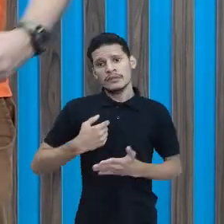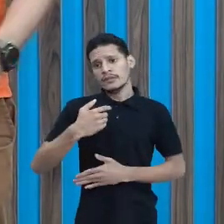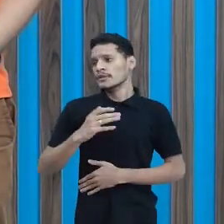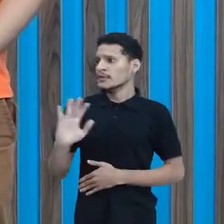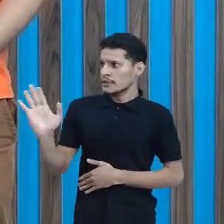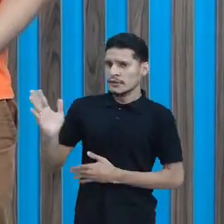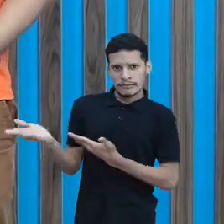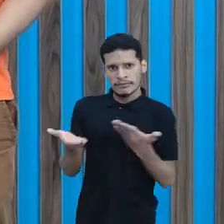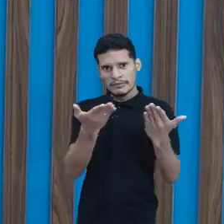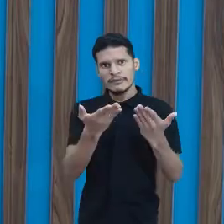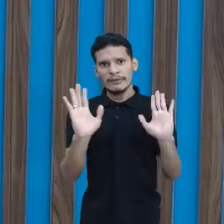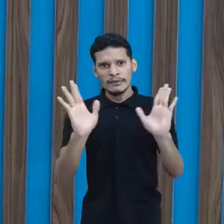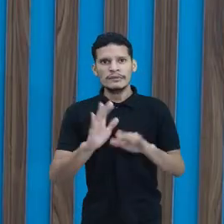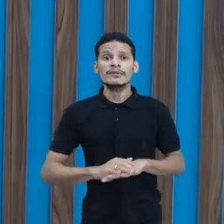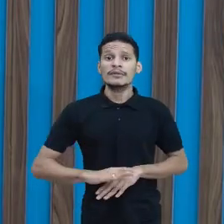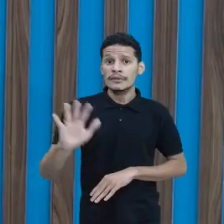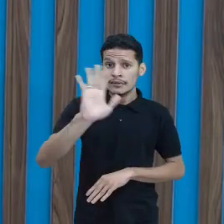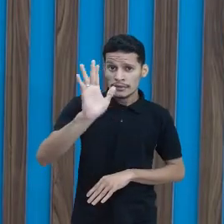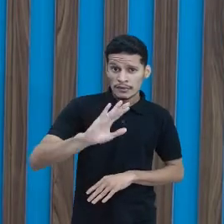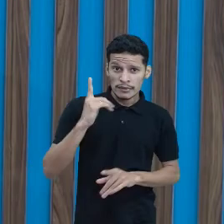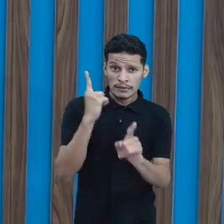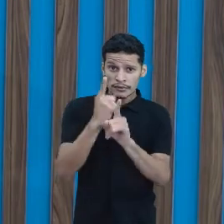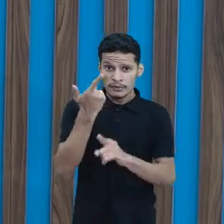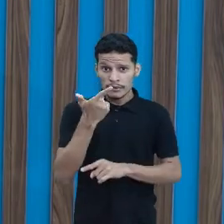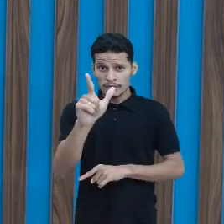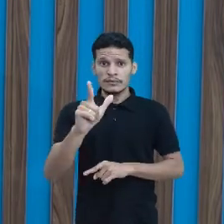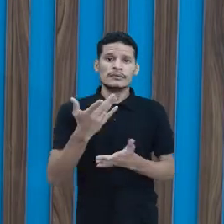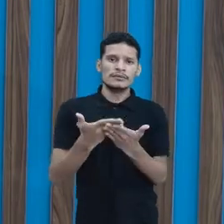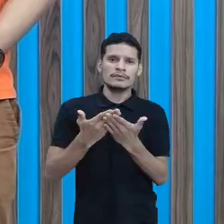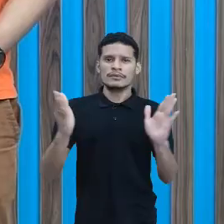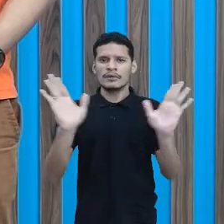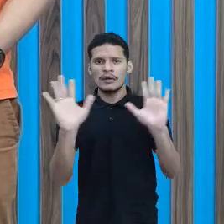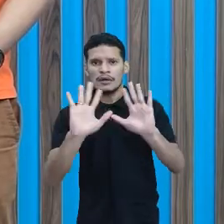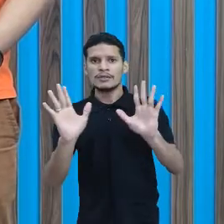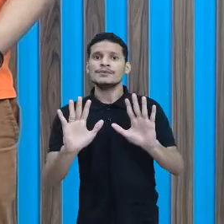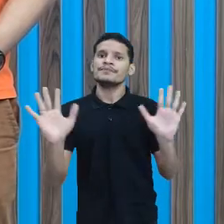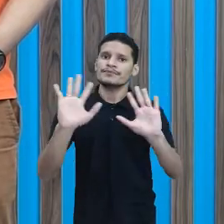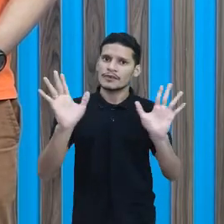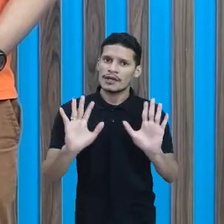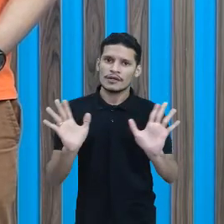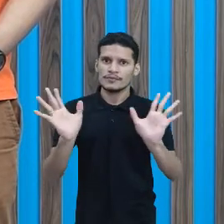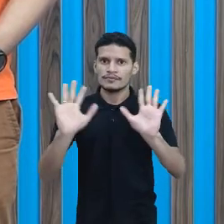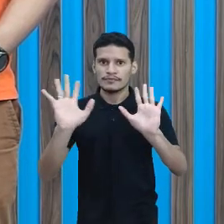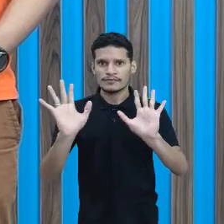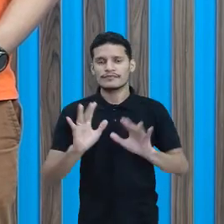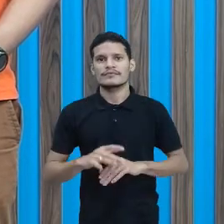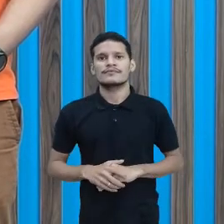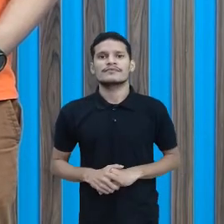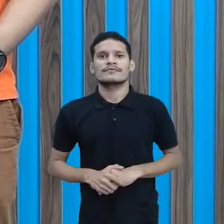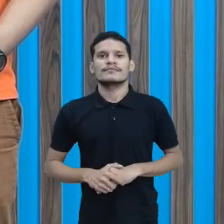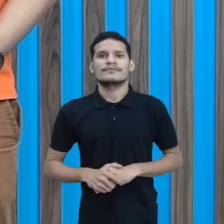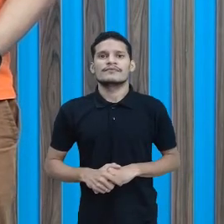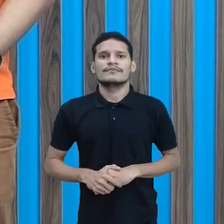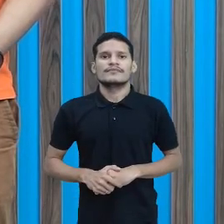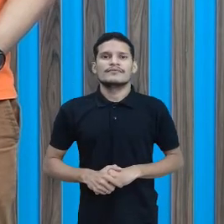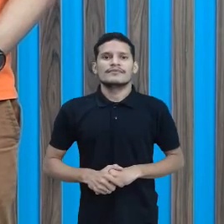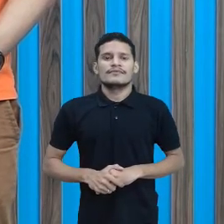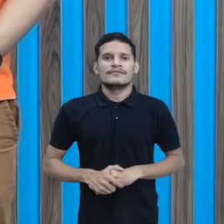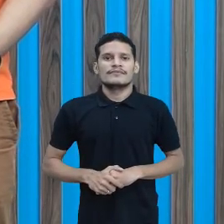um tchauzinho aí para a galera. Vejo vocês por aí. Tchau, pessoal. Um tchau de mim para vocês. Falou!